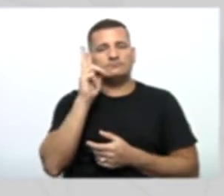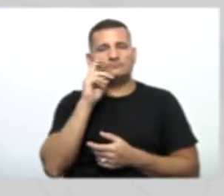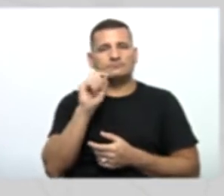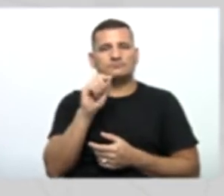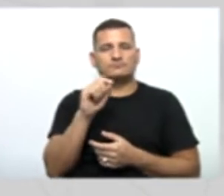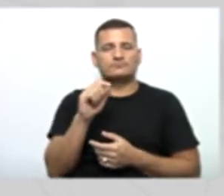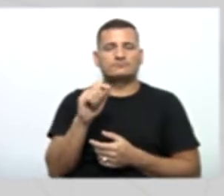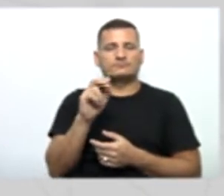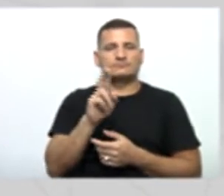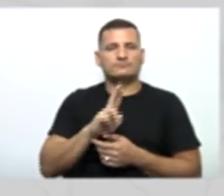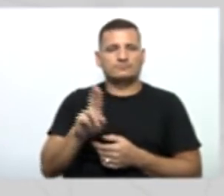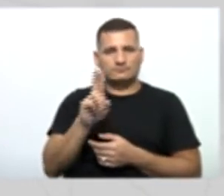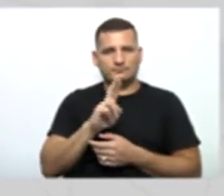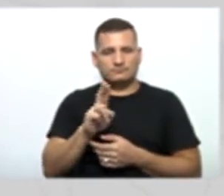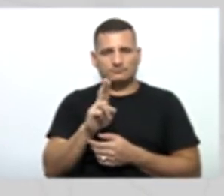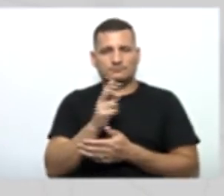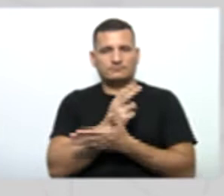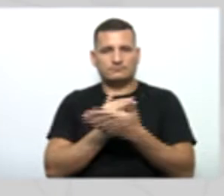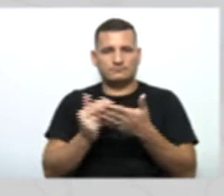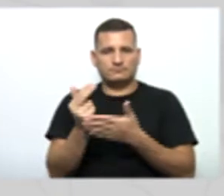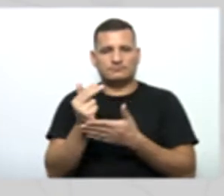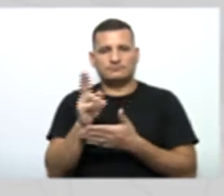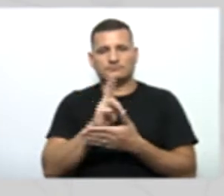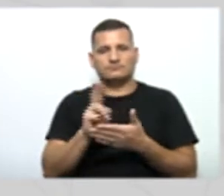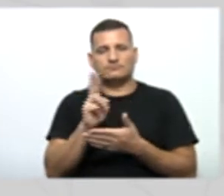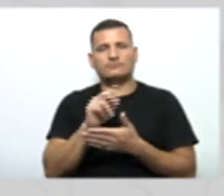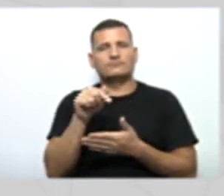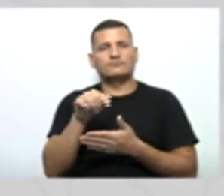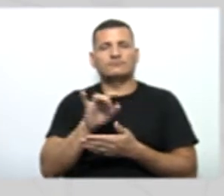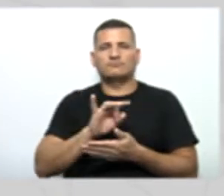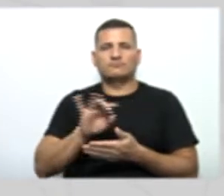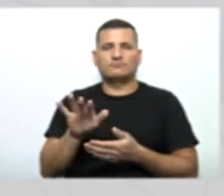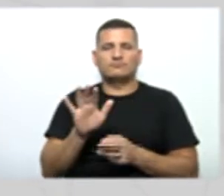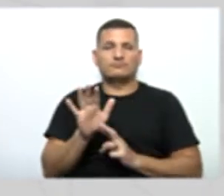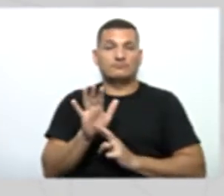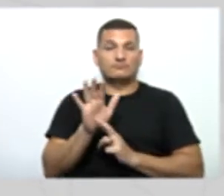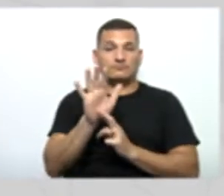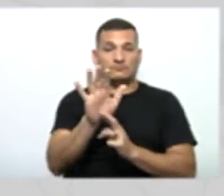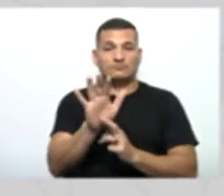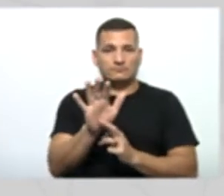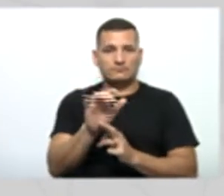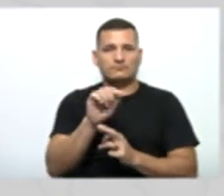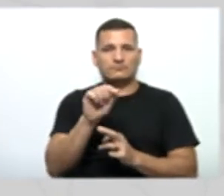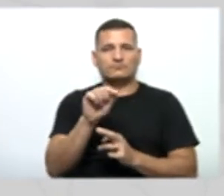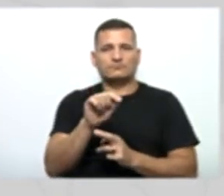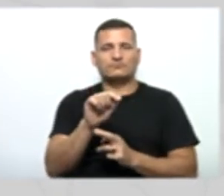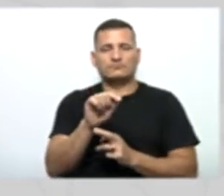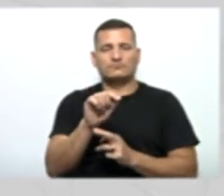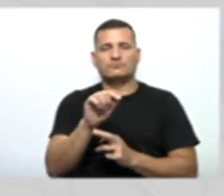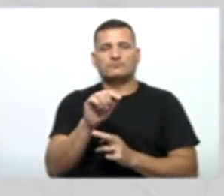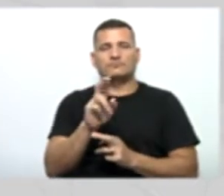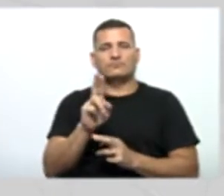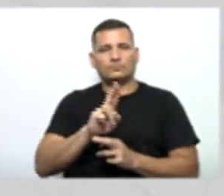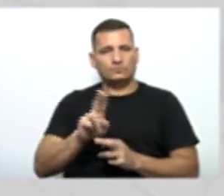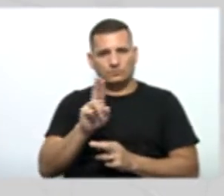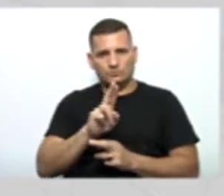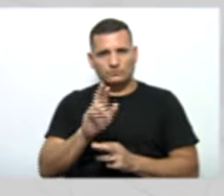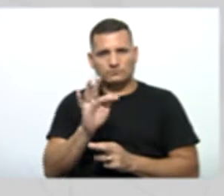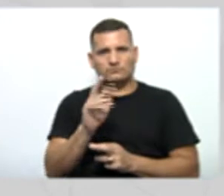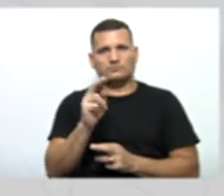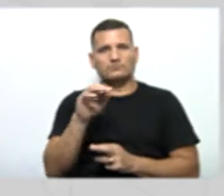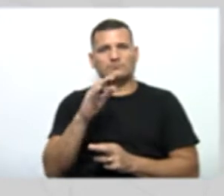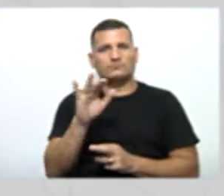pessoal? É apenas uma representação de uma função manipulada por entidade